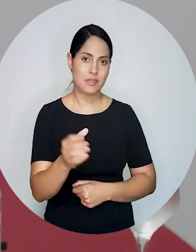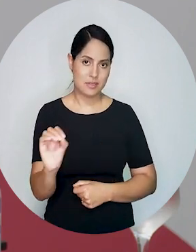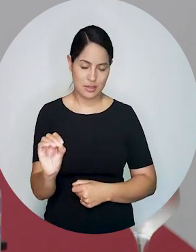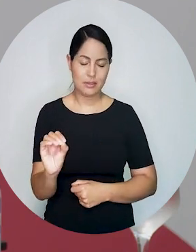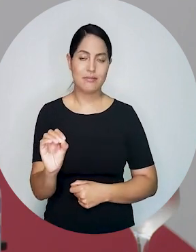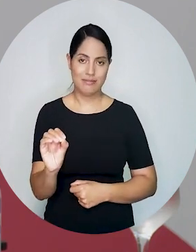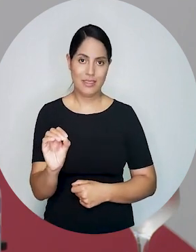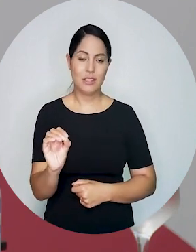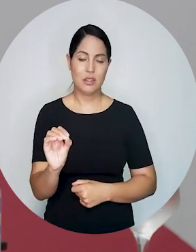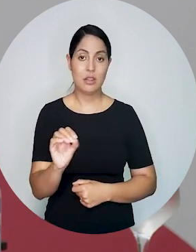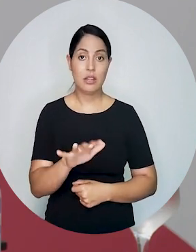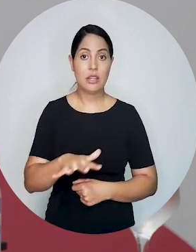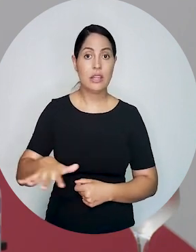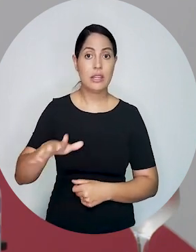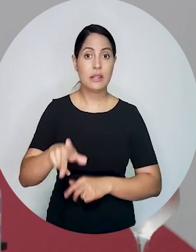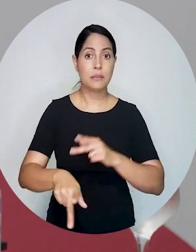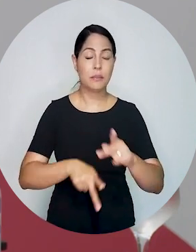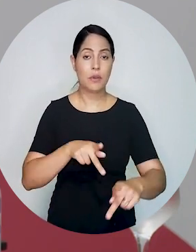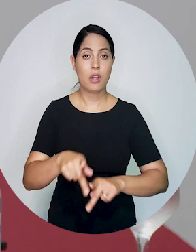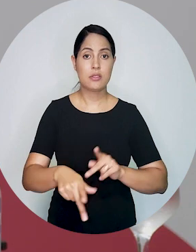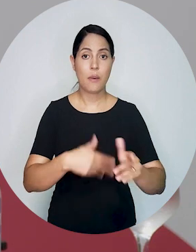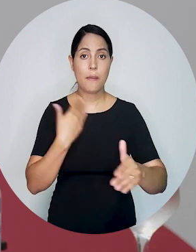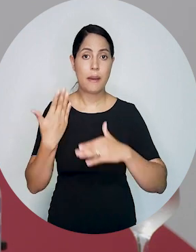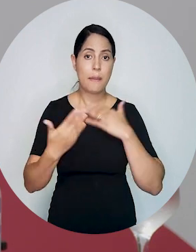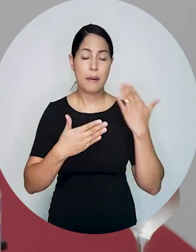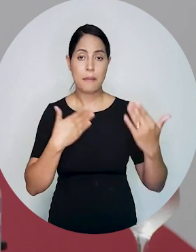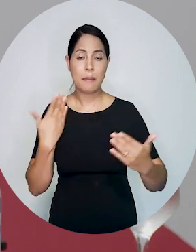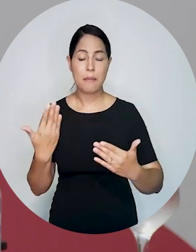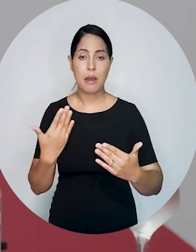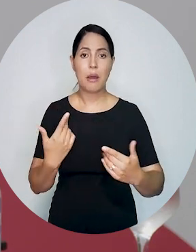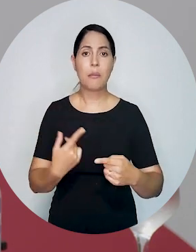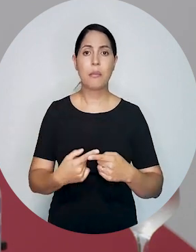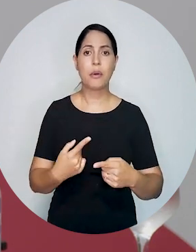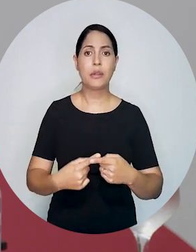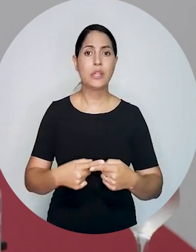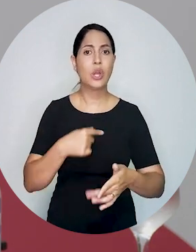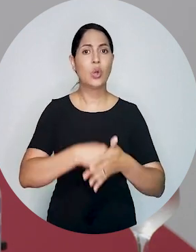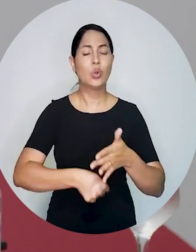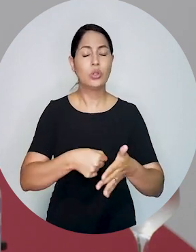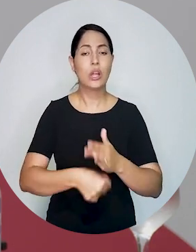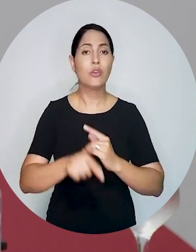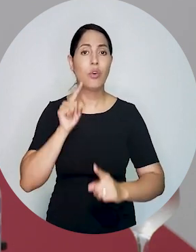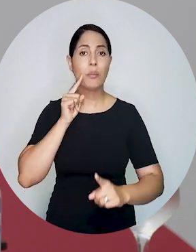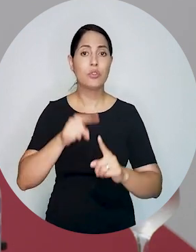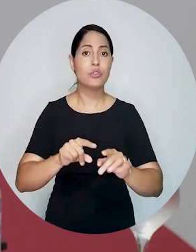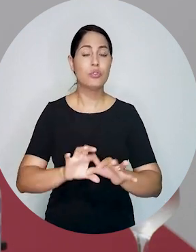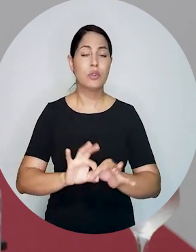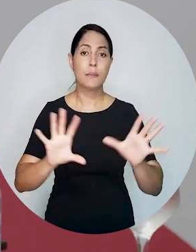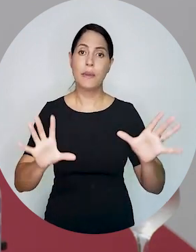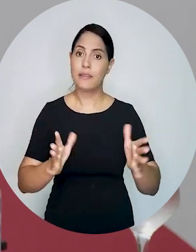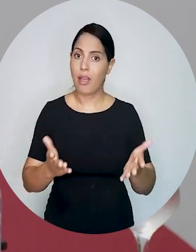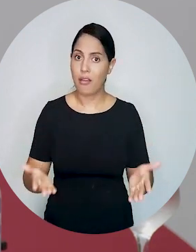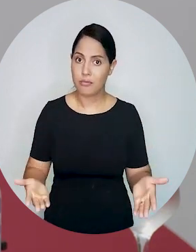e essas pessoas foram mortas porque brigavam por liberdade, né?